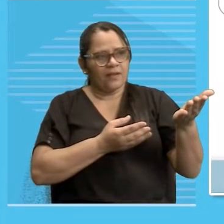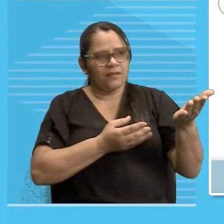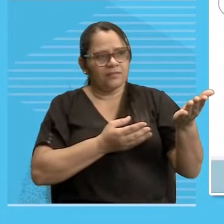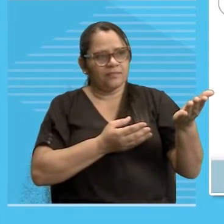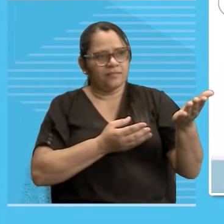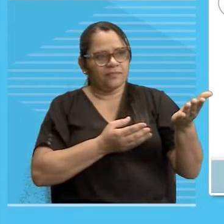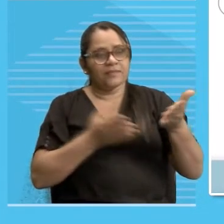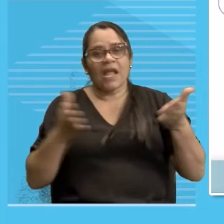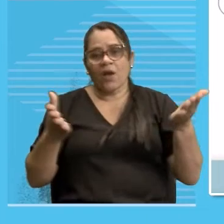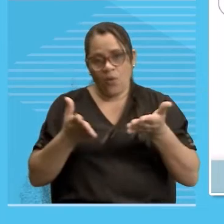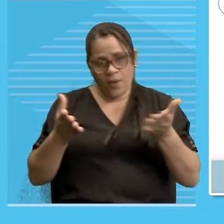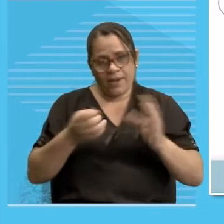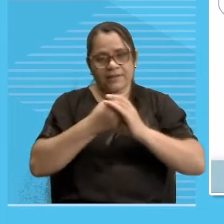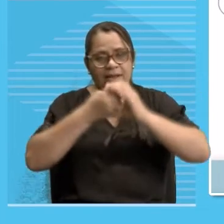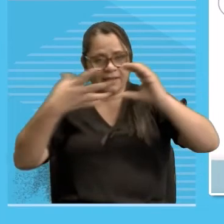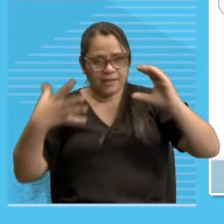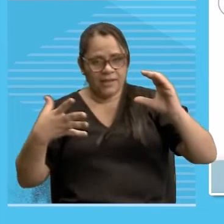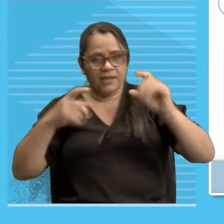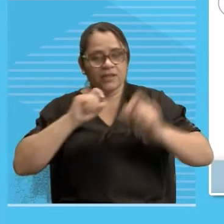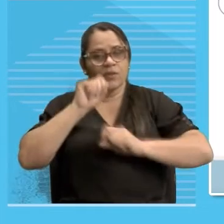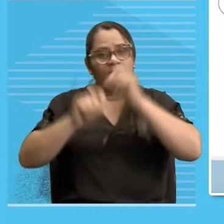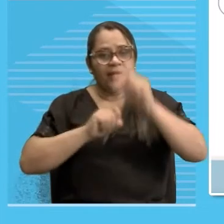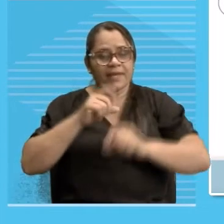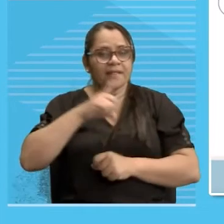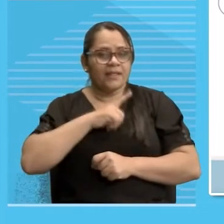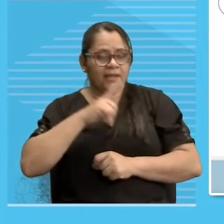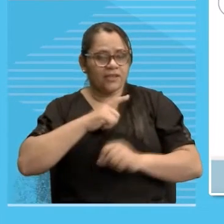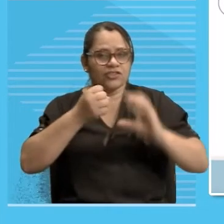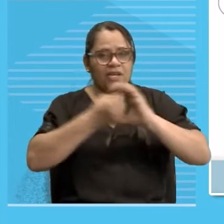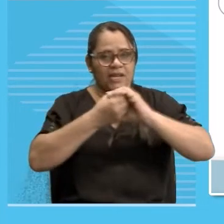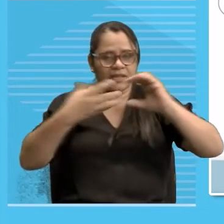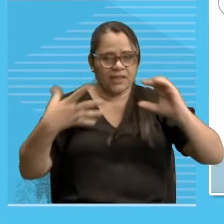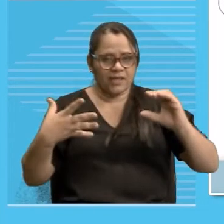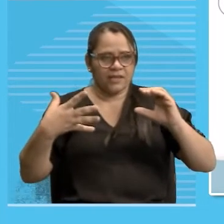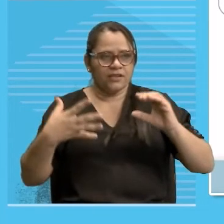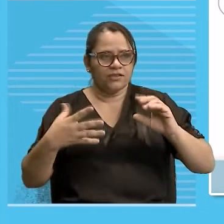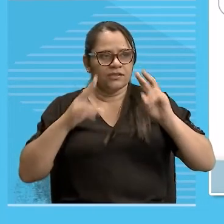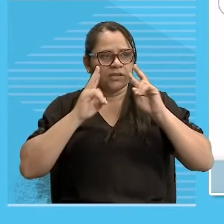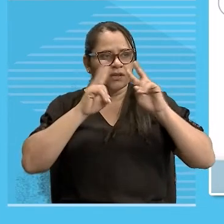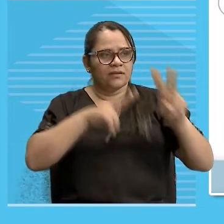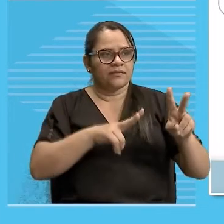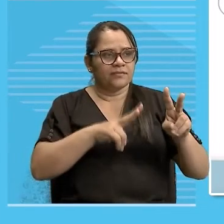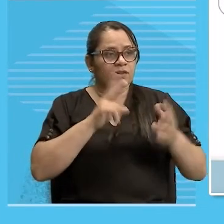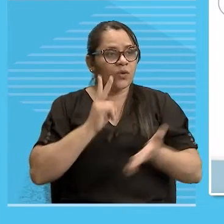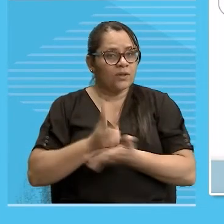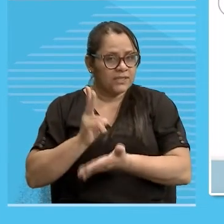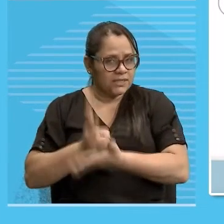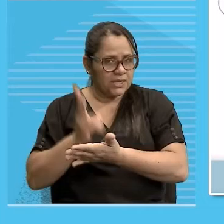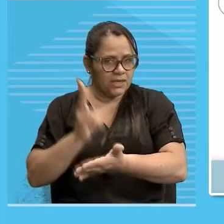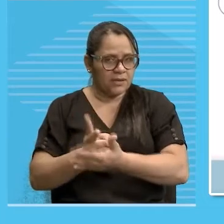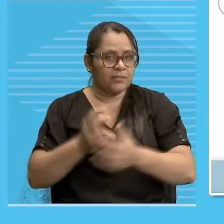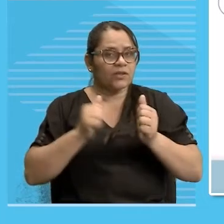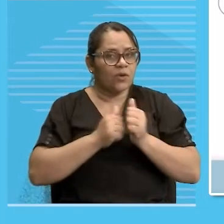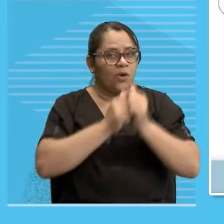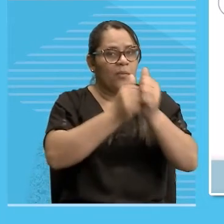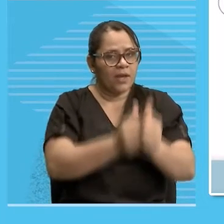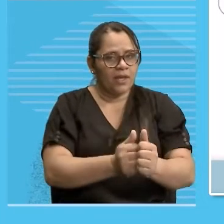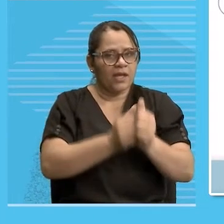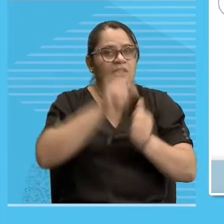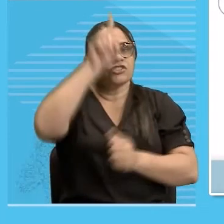Bom, características. O que é que a gente vai ter de características? Olha o dedinho do ok. Quase sempre são acompanhadas de um ponto de exclamação,